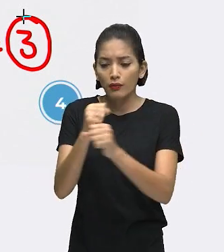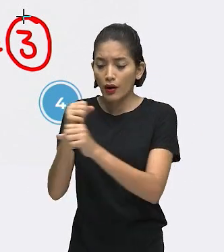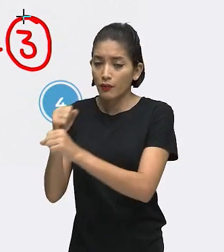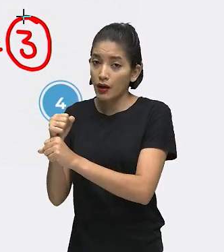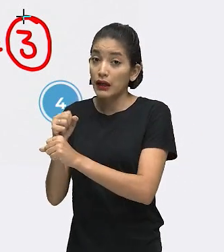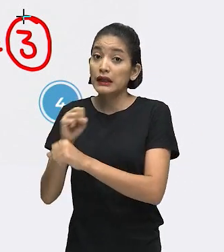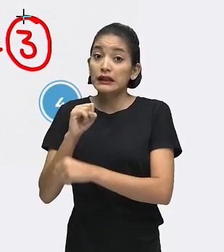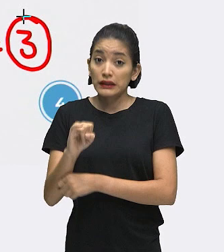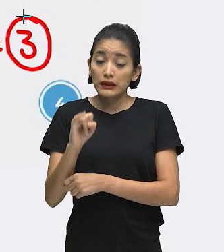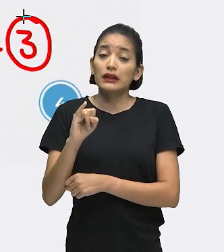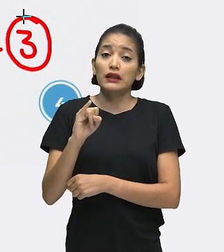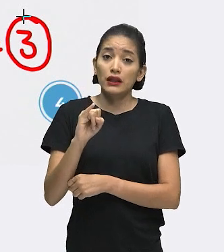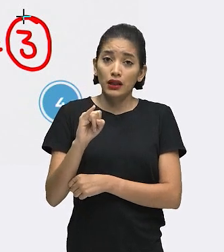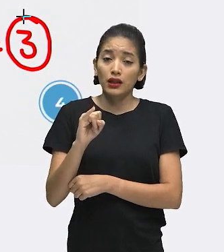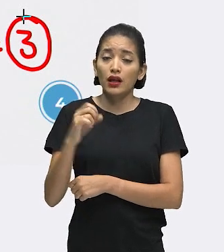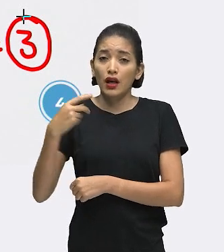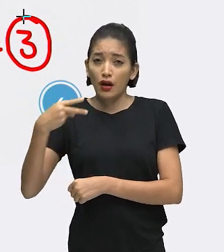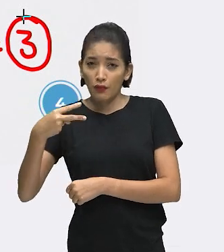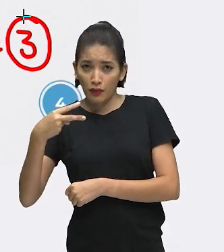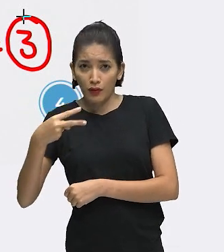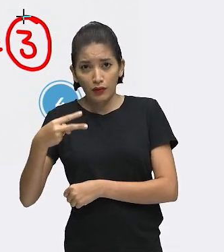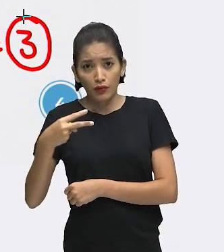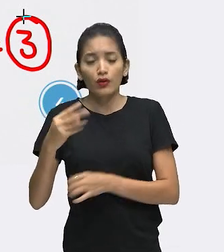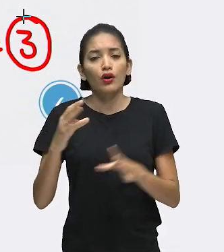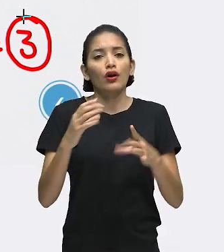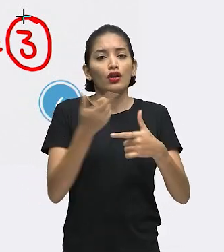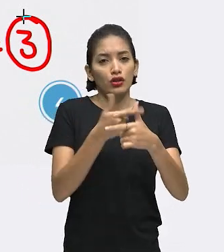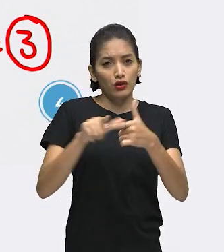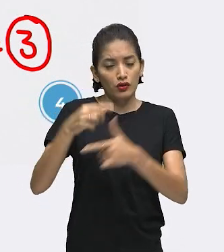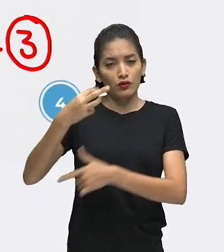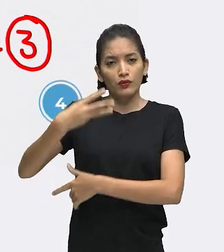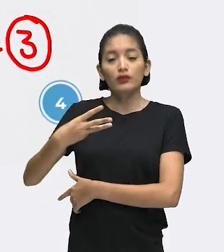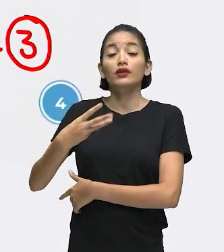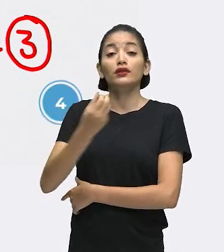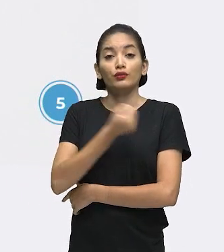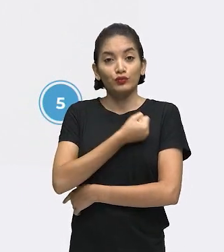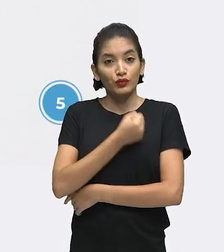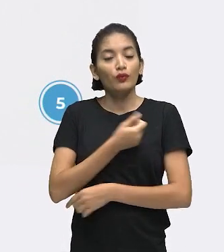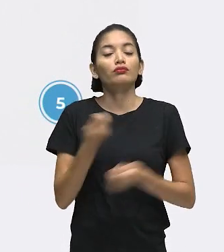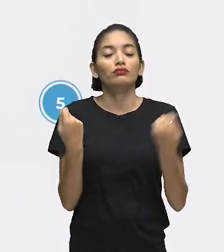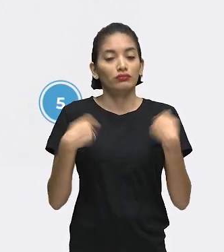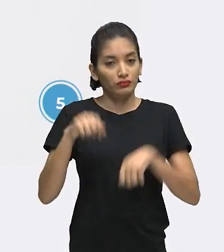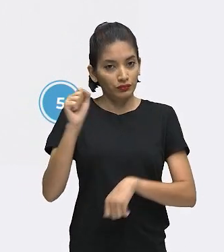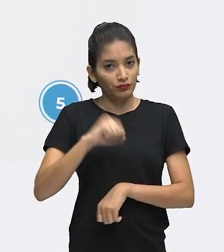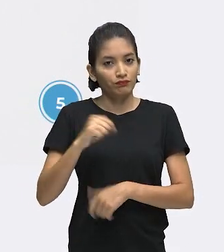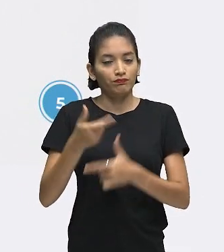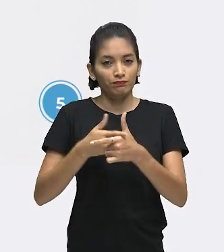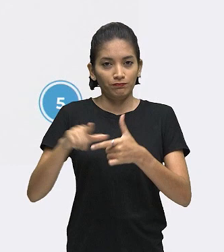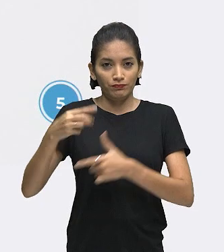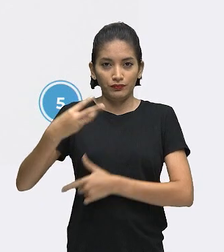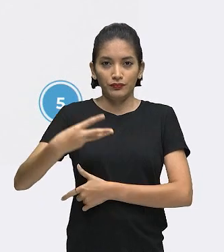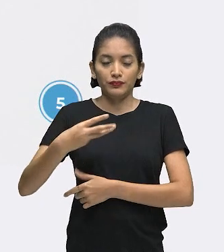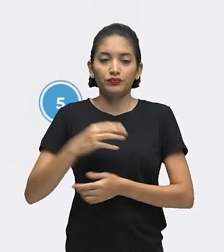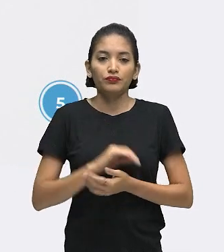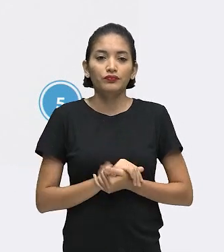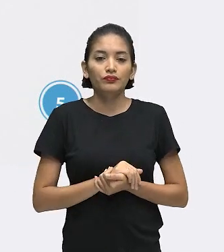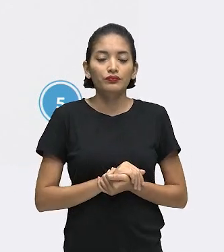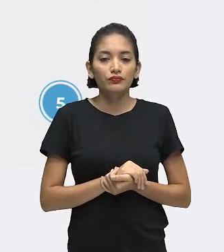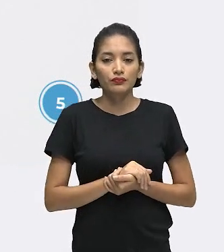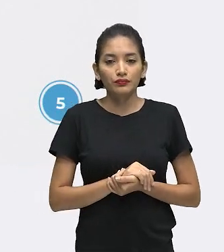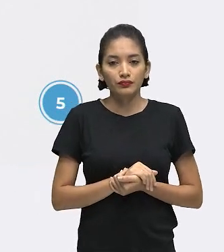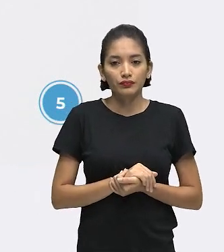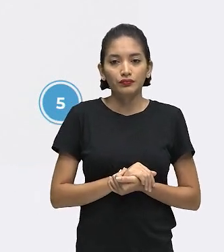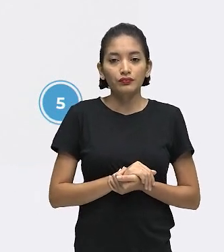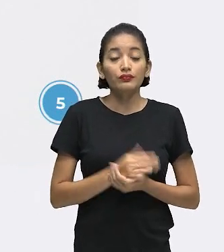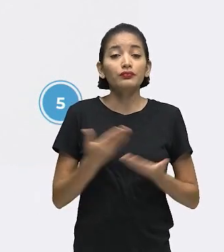o resultado dessa soma for divisível por 3, o número é divisível por 3. Agora, vamos ver quando